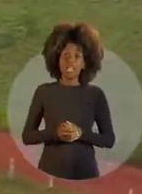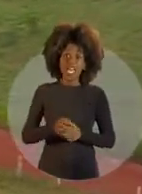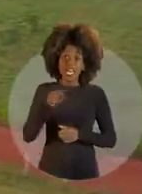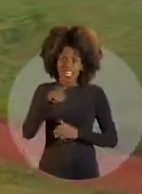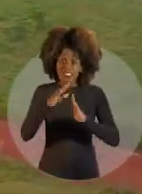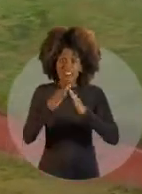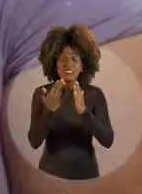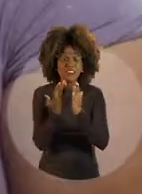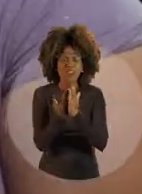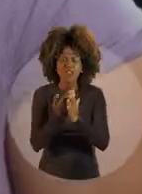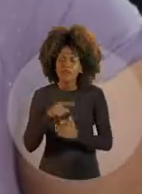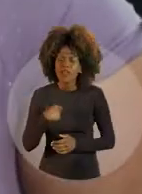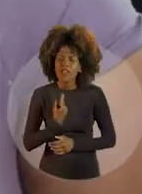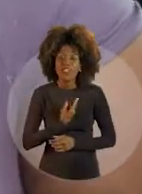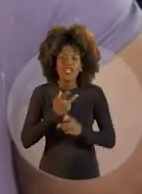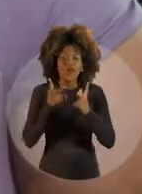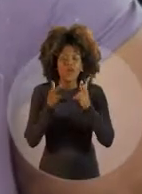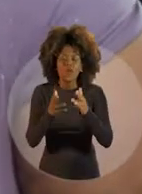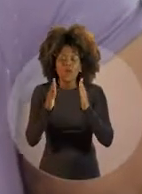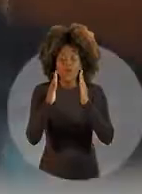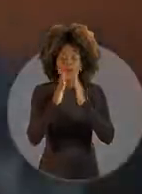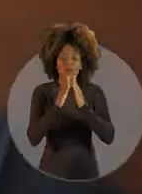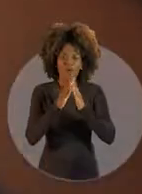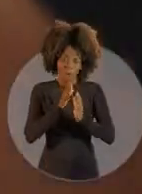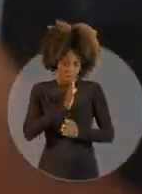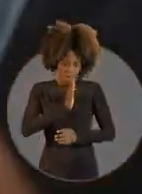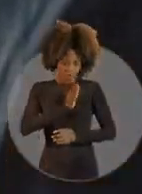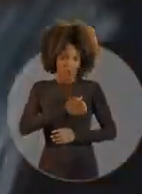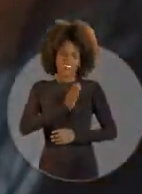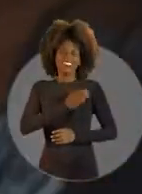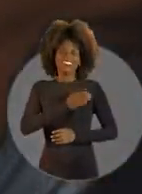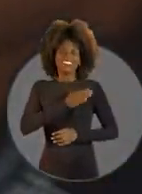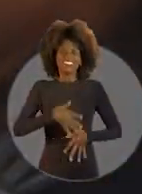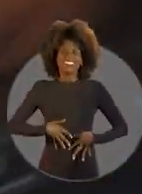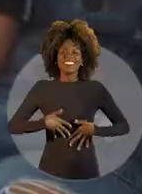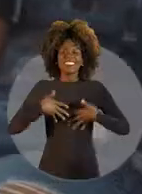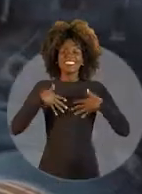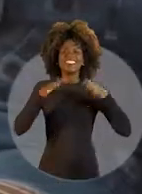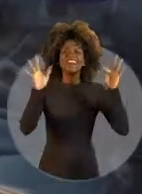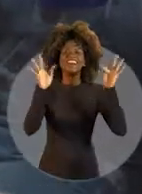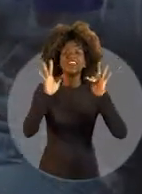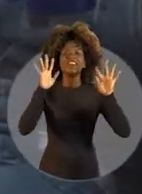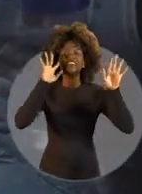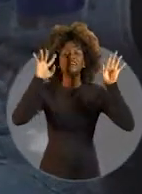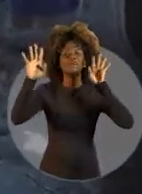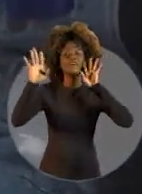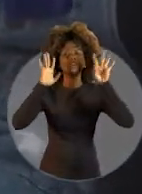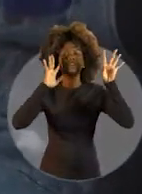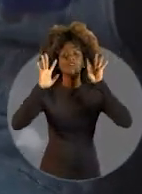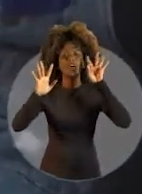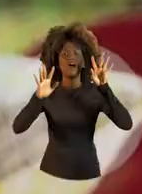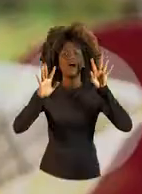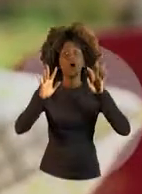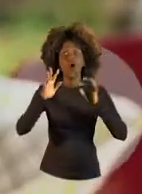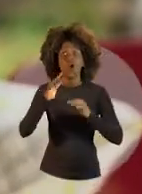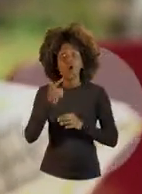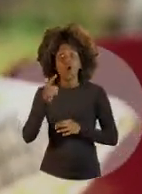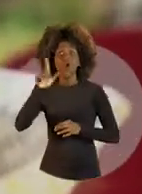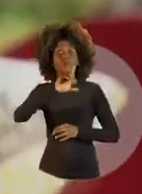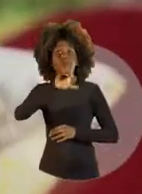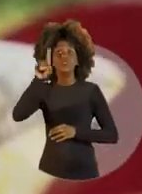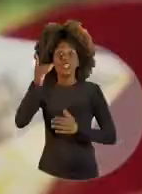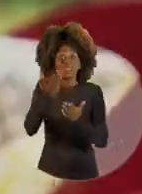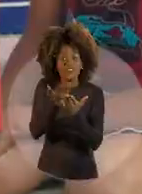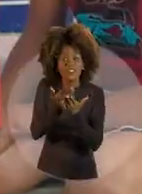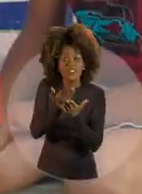Essa escola, para nós, ela é nossa casa. O meu coração fica alegre só de pensar que é mais um dia que